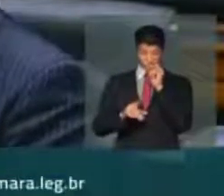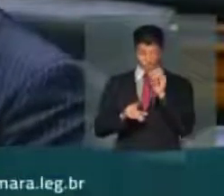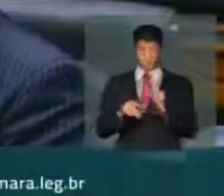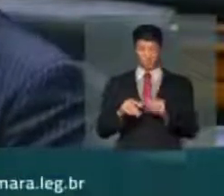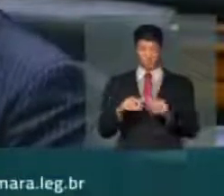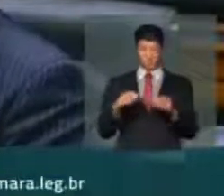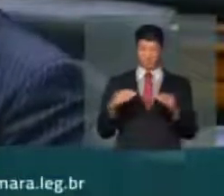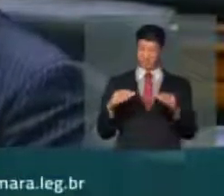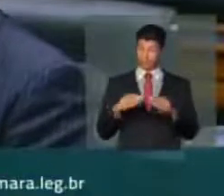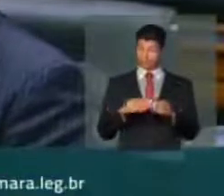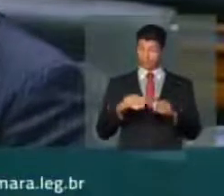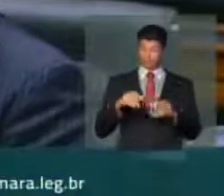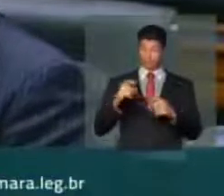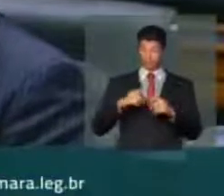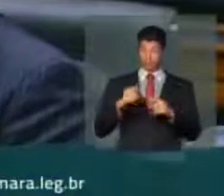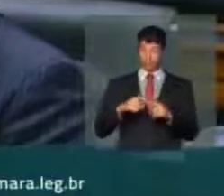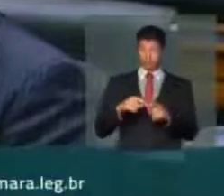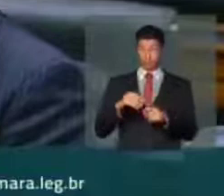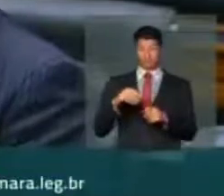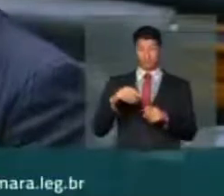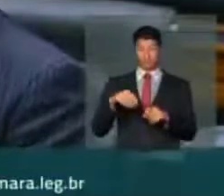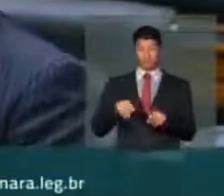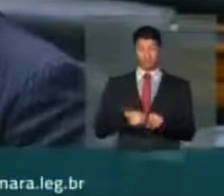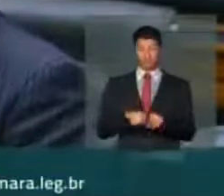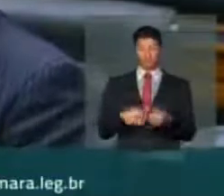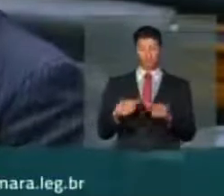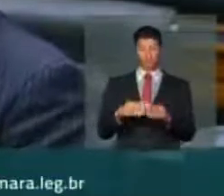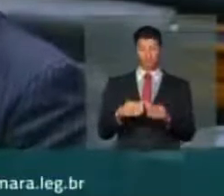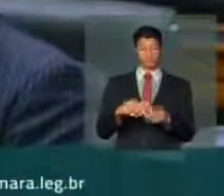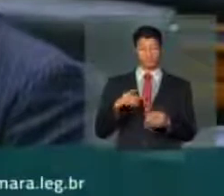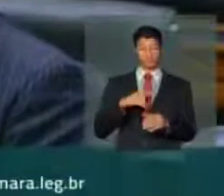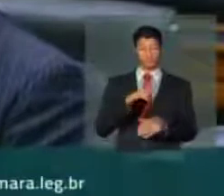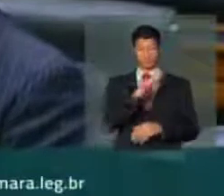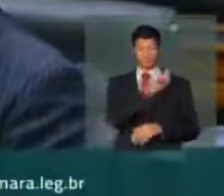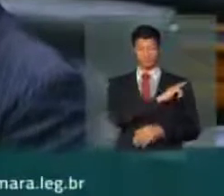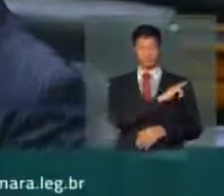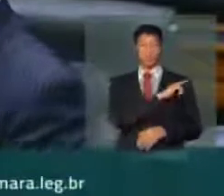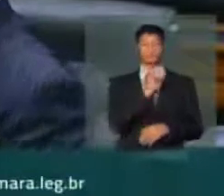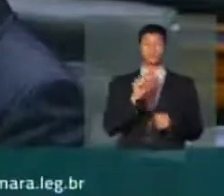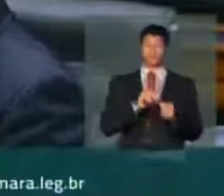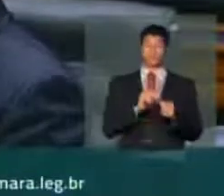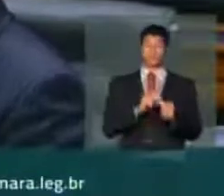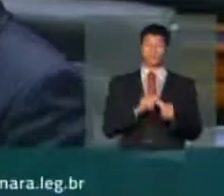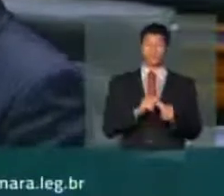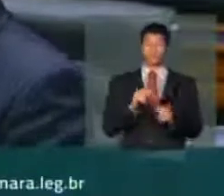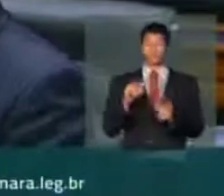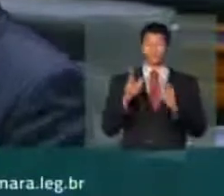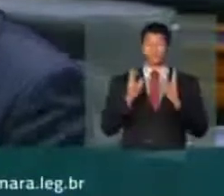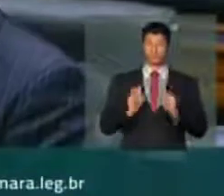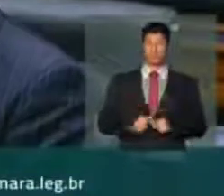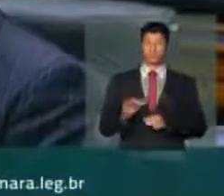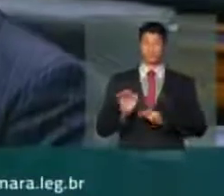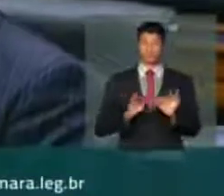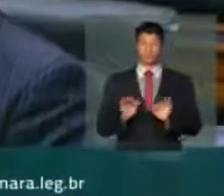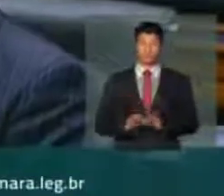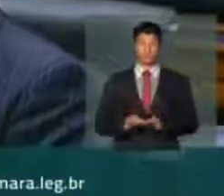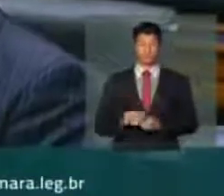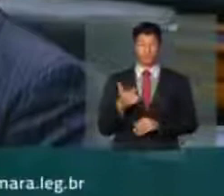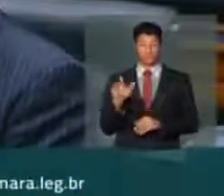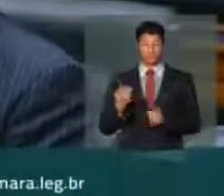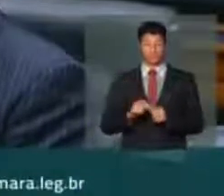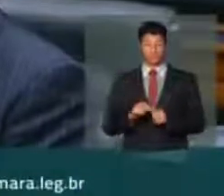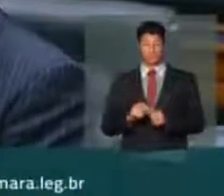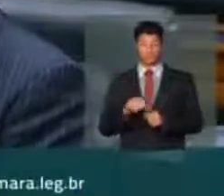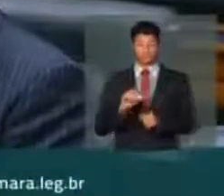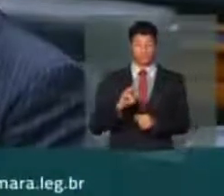um corpo clínico, médico, tem equipes, tem gestão, que fizeram a limpa, organizaram, lá se faz